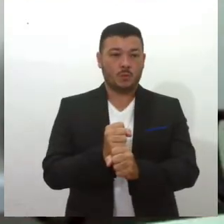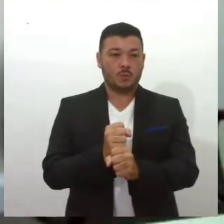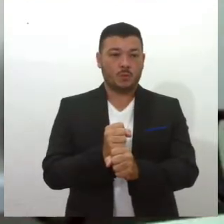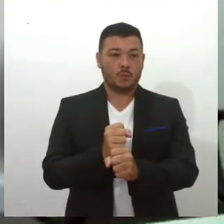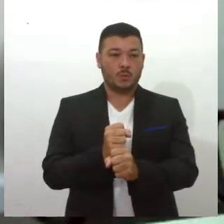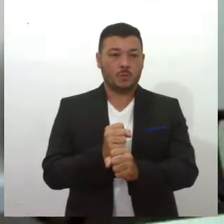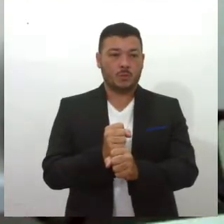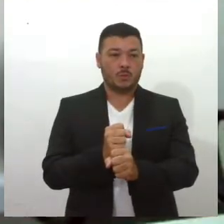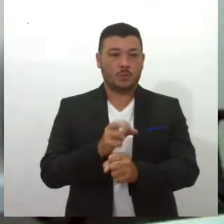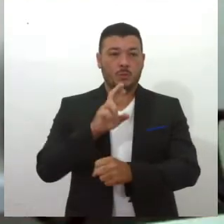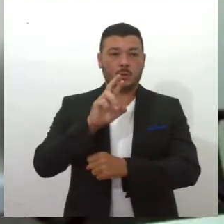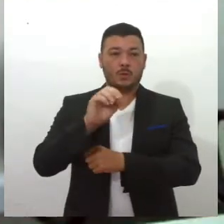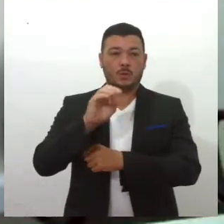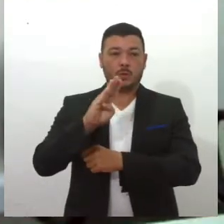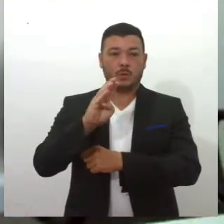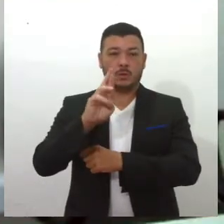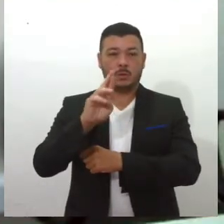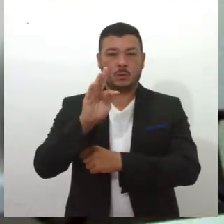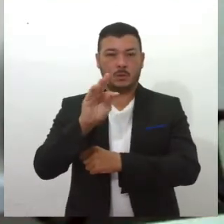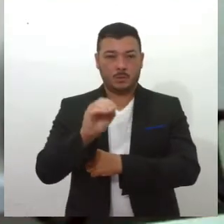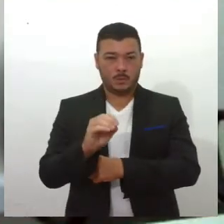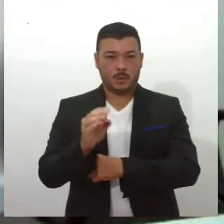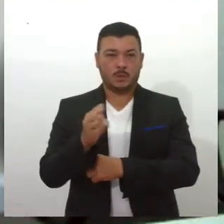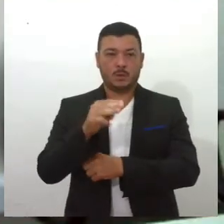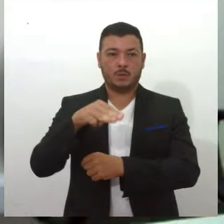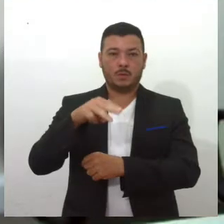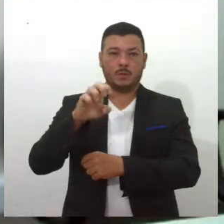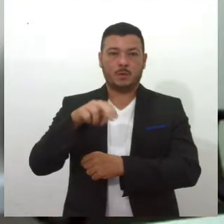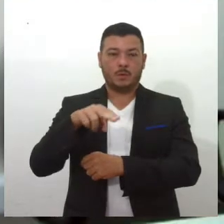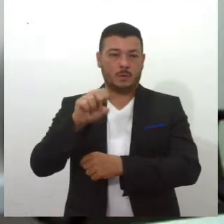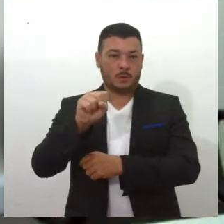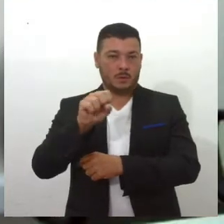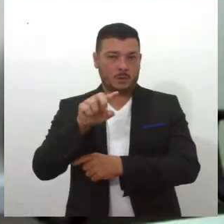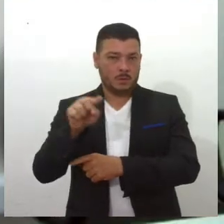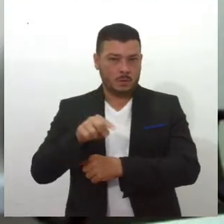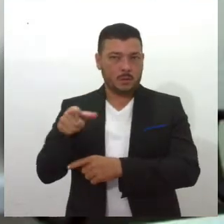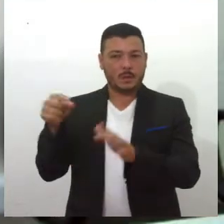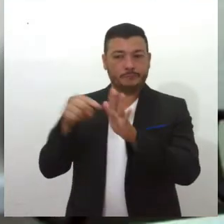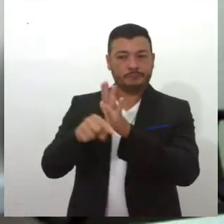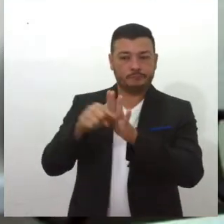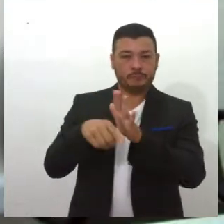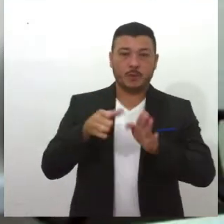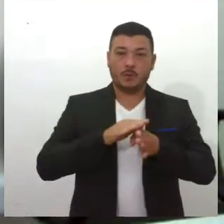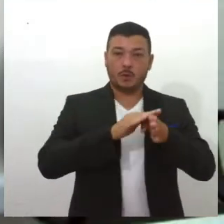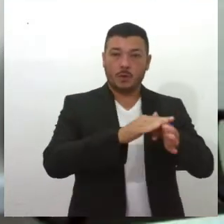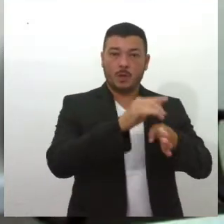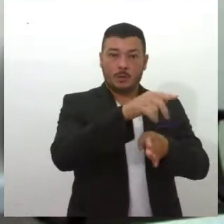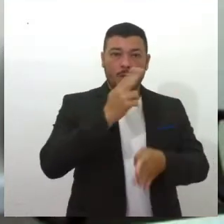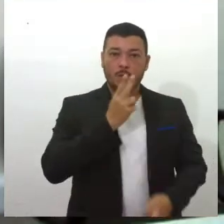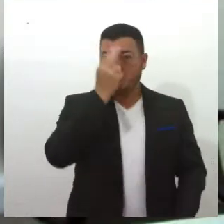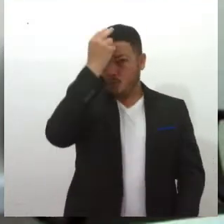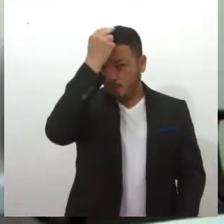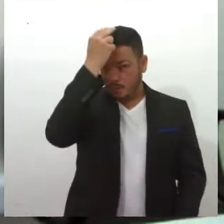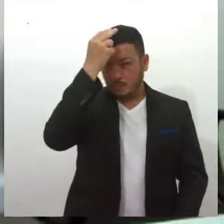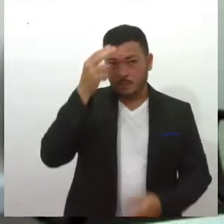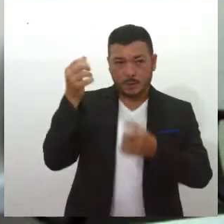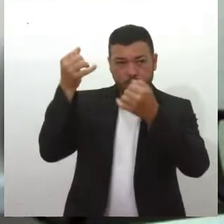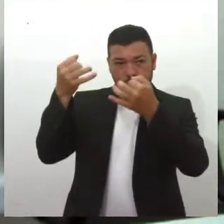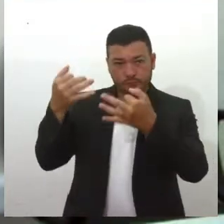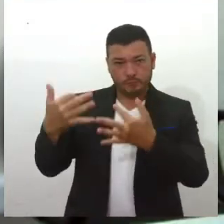O Alberto Menezes. Então, ele que vai ser sabatinado, ele foi indicado pelo governador Belivaldo Chagas para